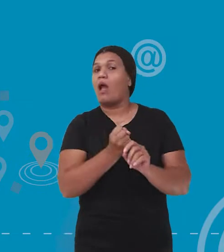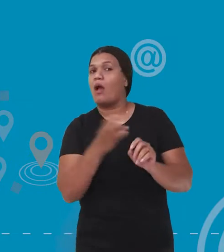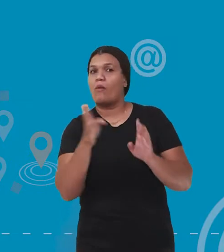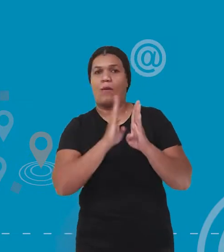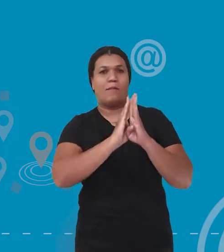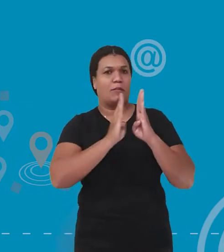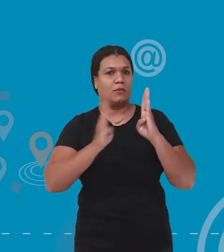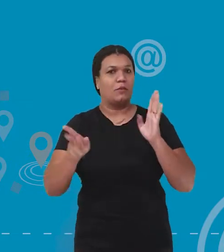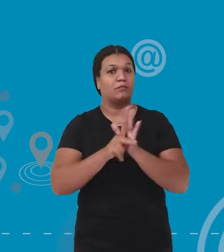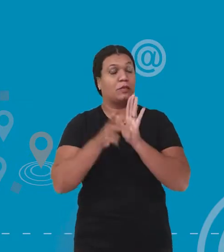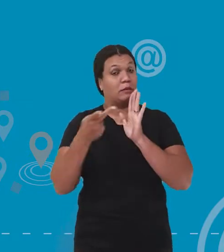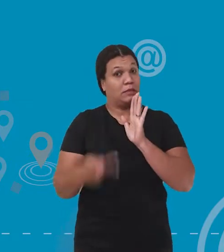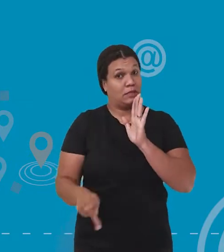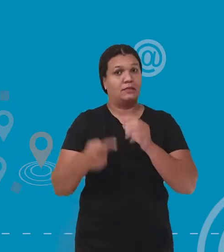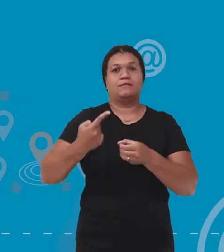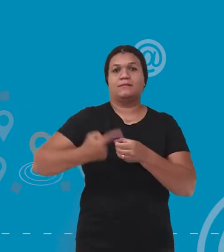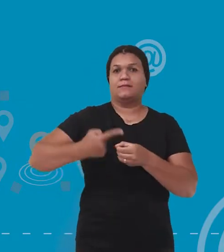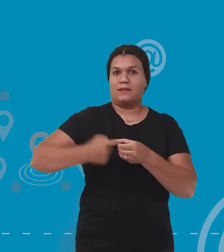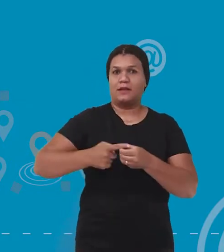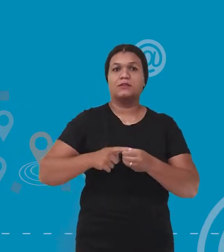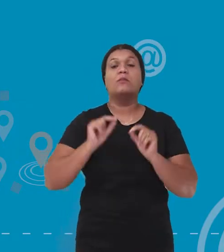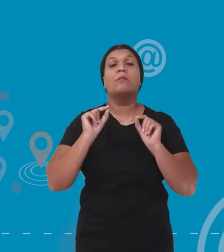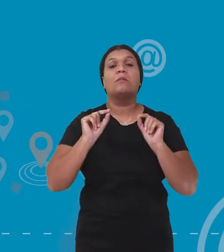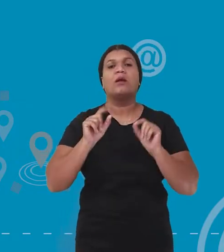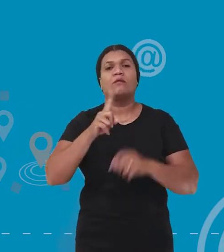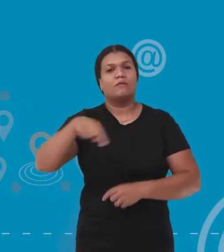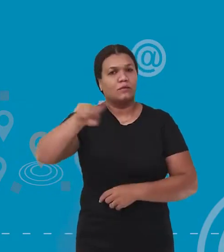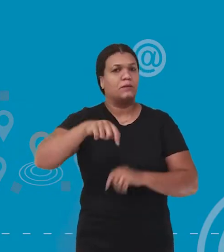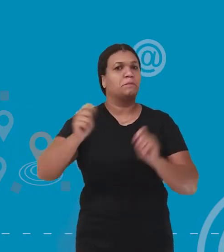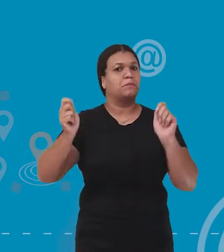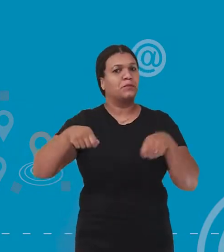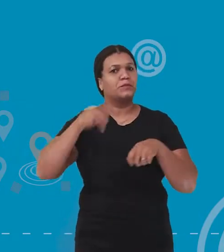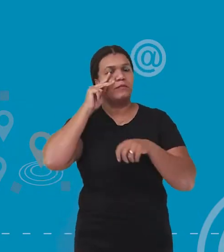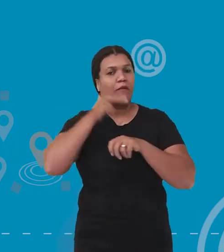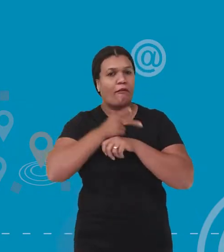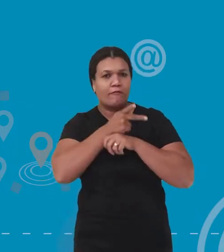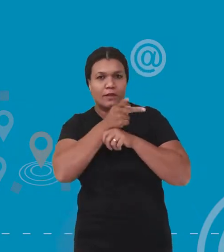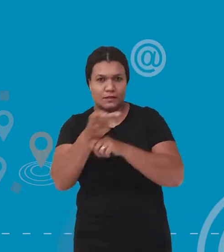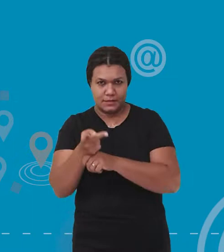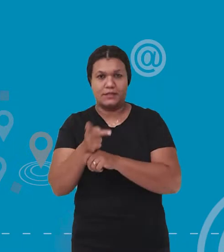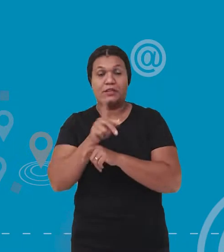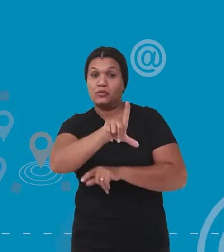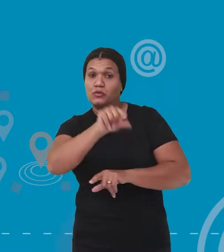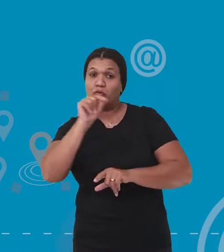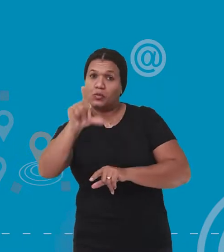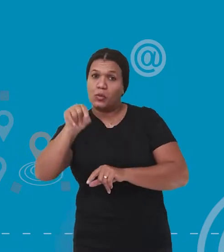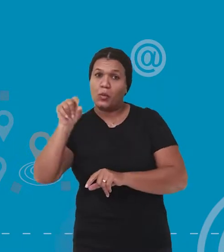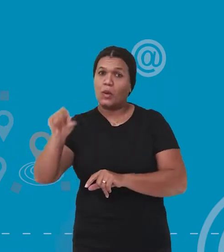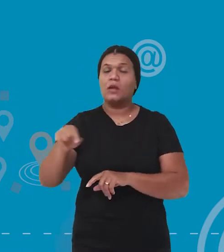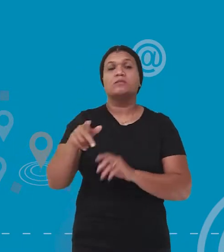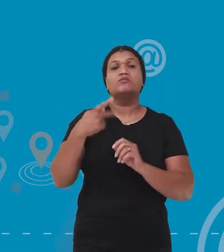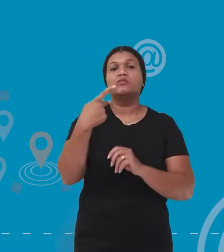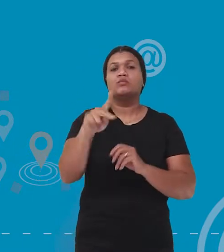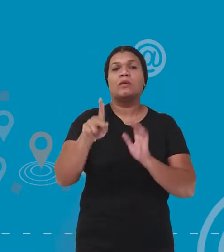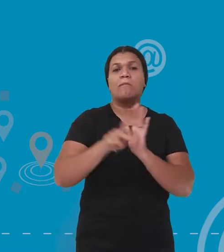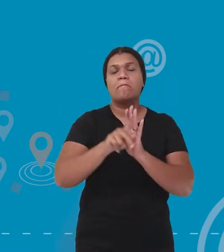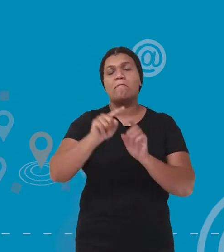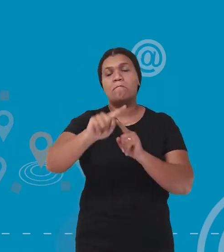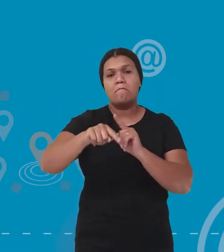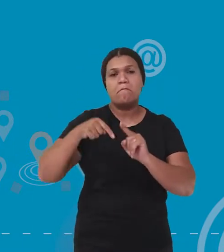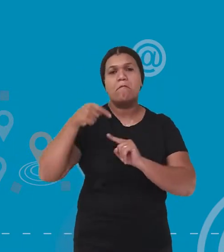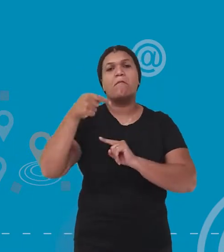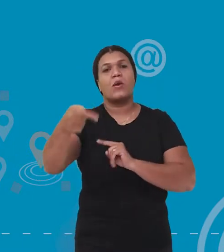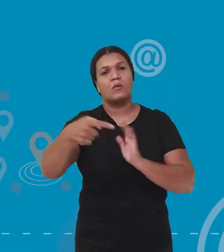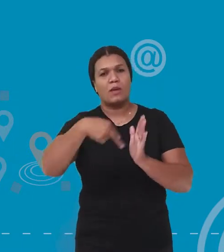algumas bibliotecas de nossa cidade, para que você possa fazer uma visita e escolher a sua